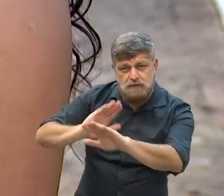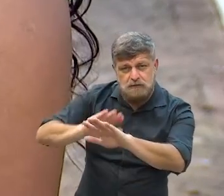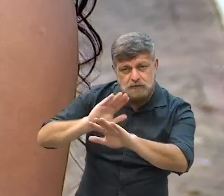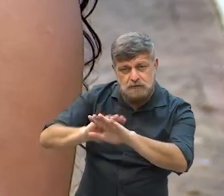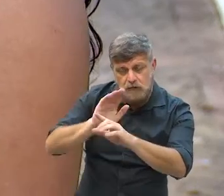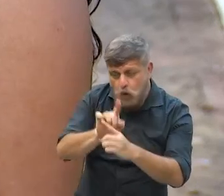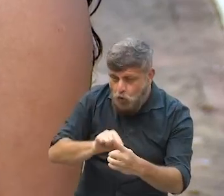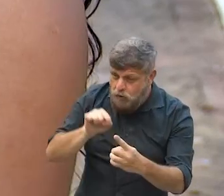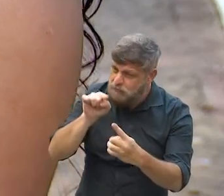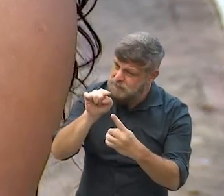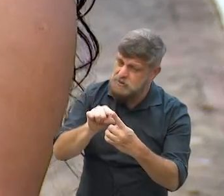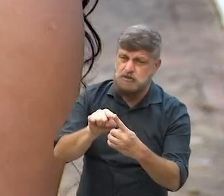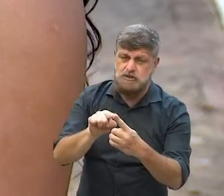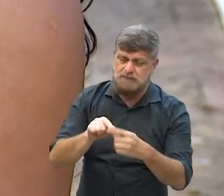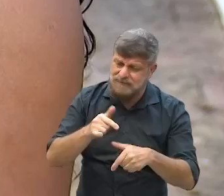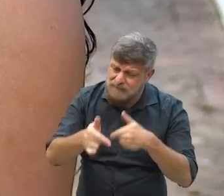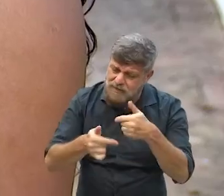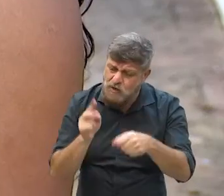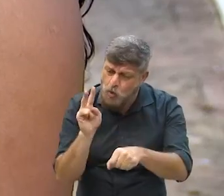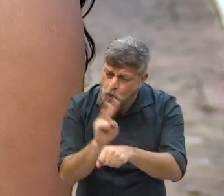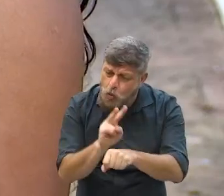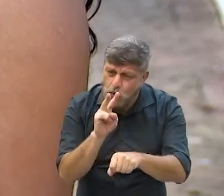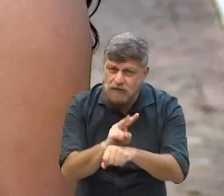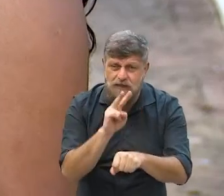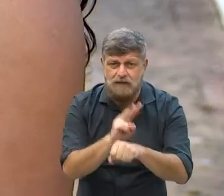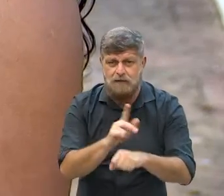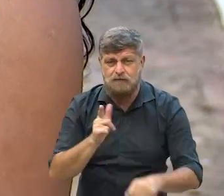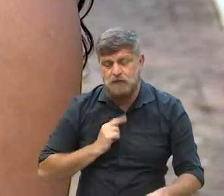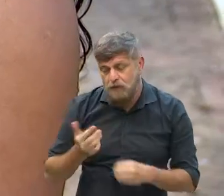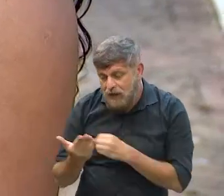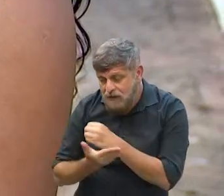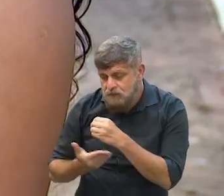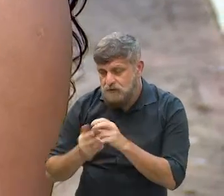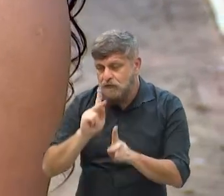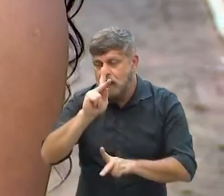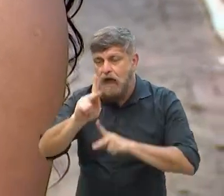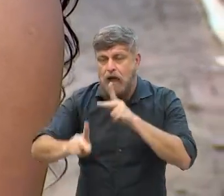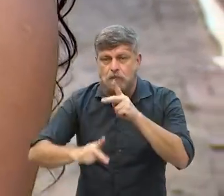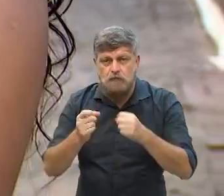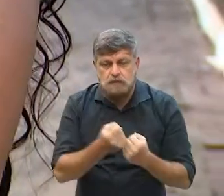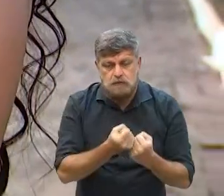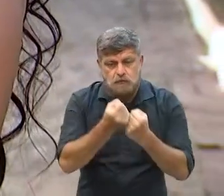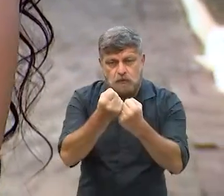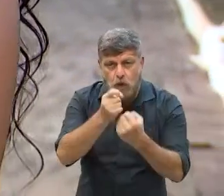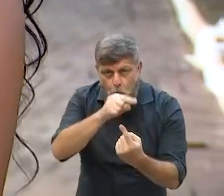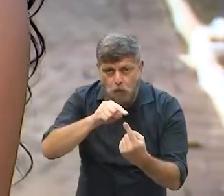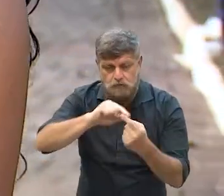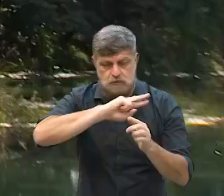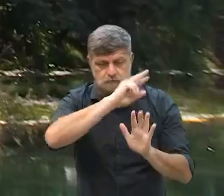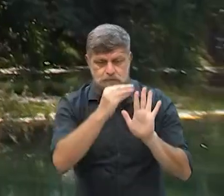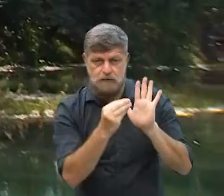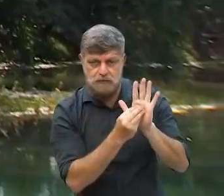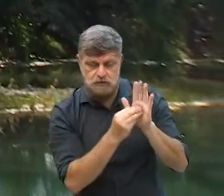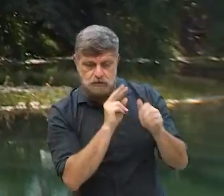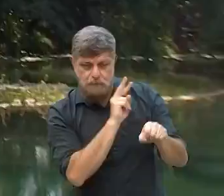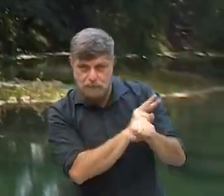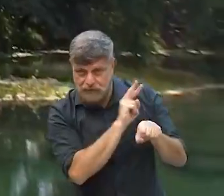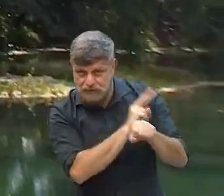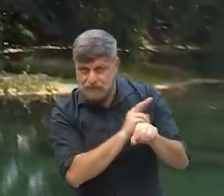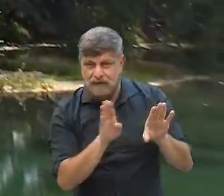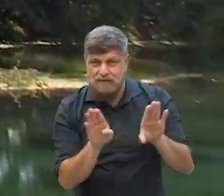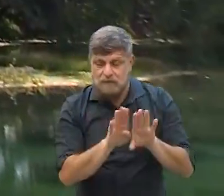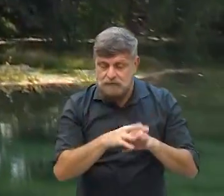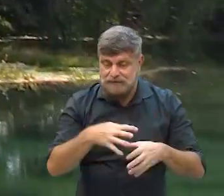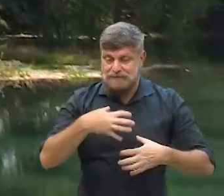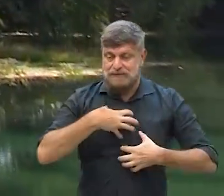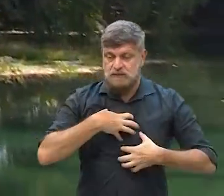de preservar, né? Então, esse trabalho com a população é fundamental do ponto de vista de preservação, né? De